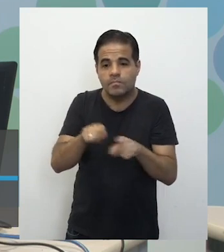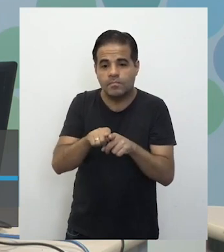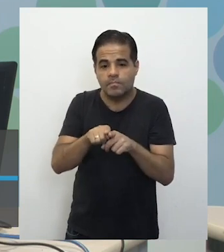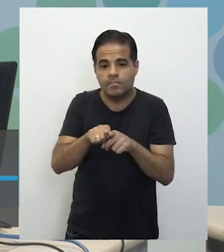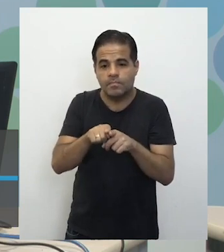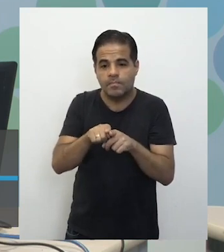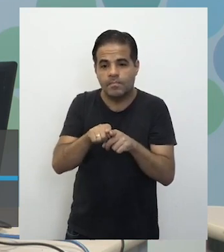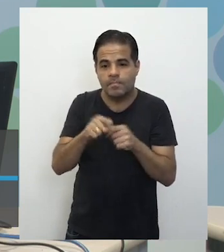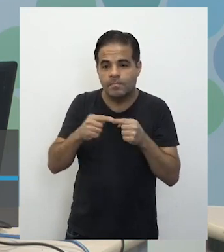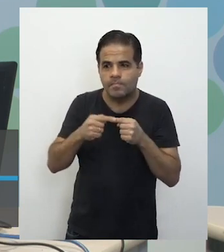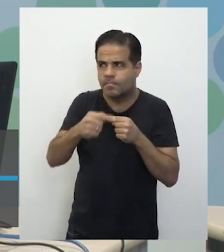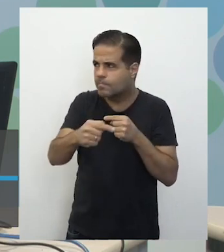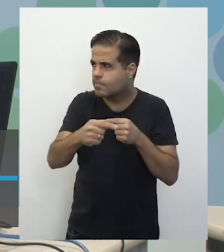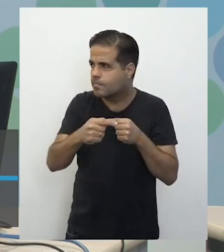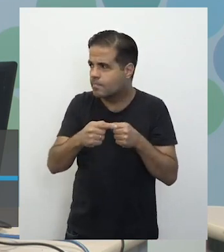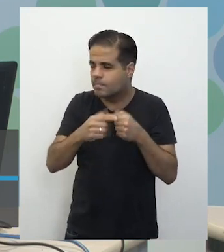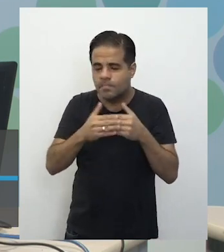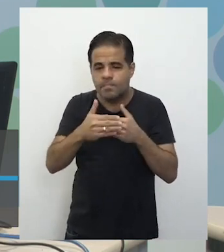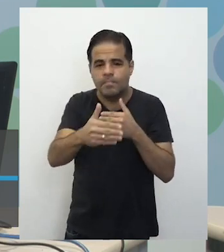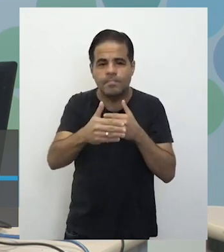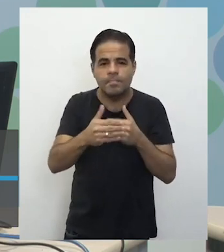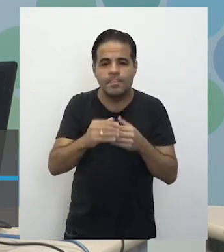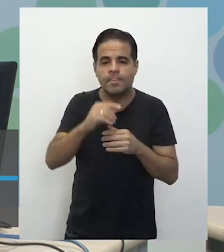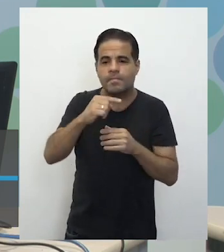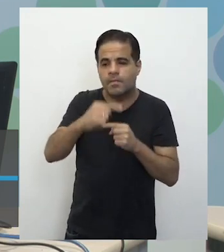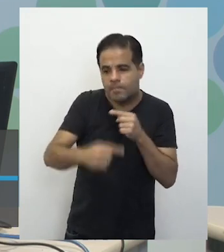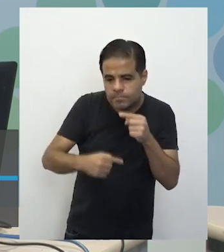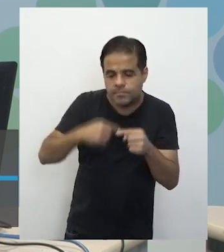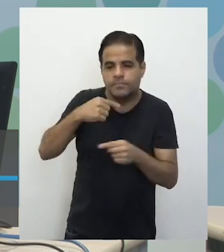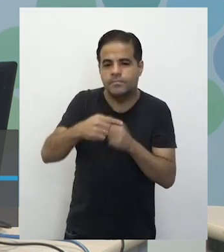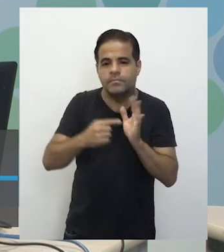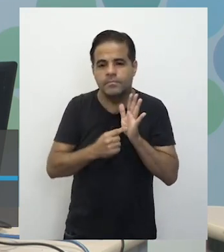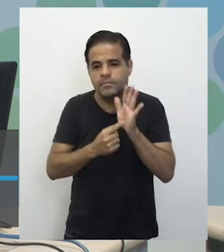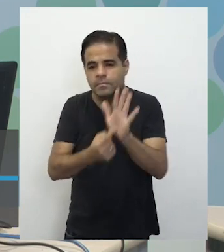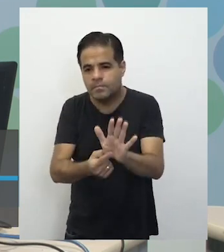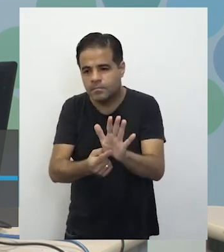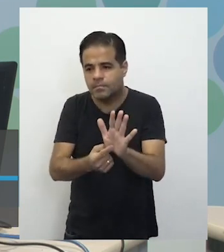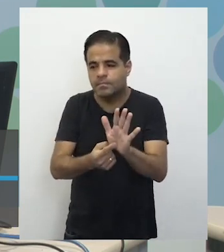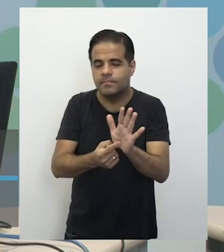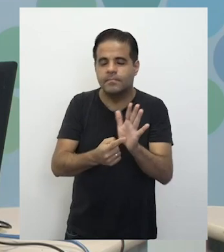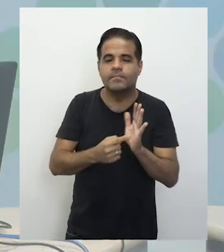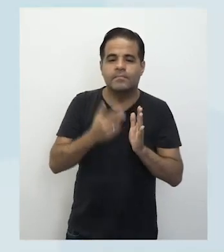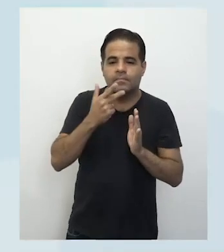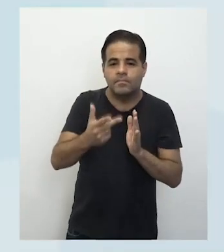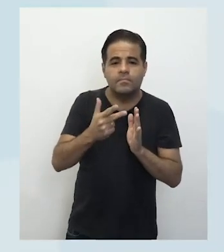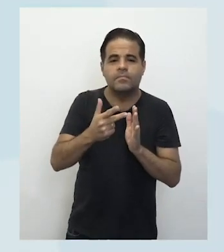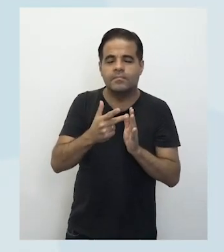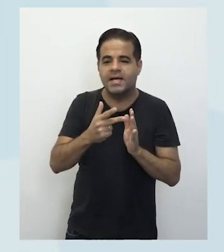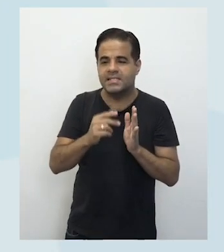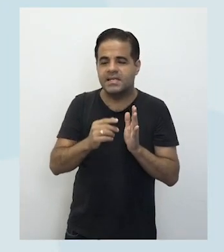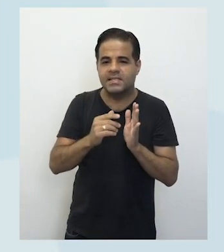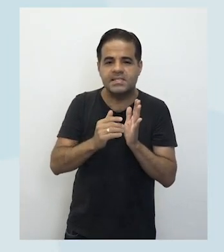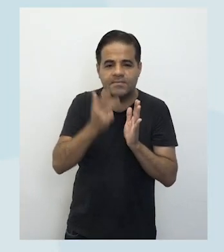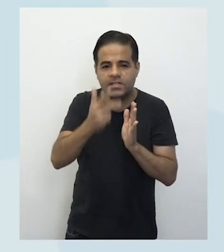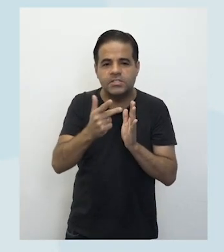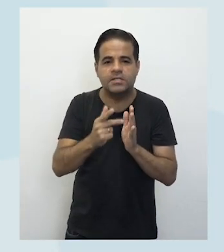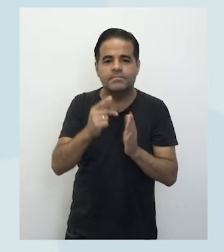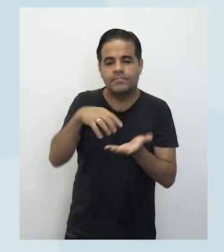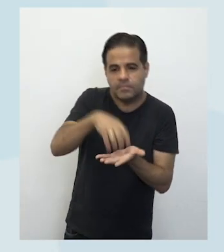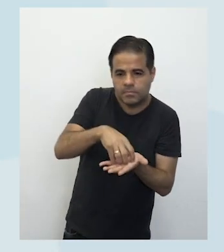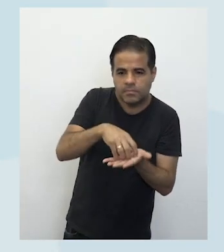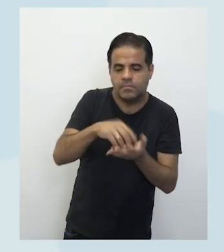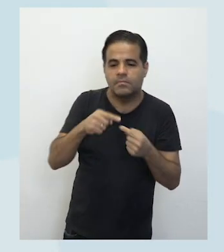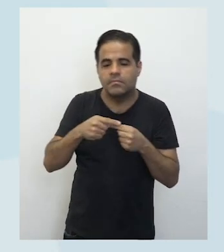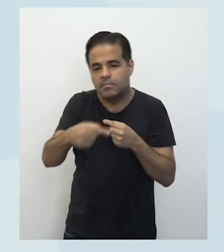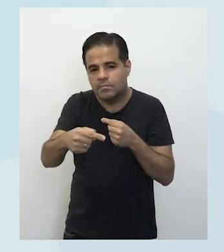fator crescimento, mas é um fator de giro rápido financeiro. Então, voltando lá para a contribuição por setor, a gente